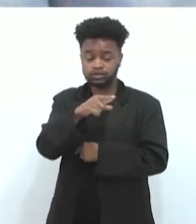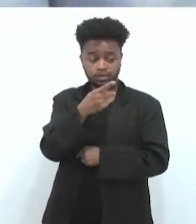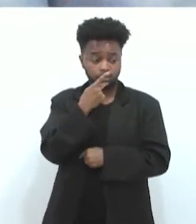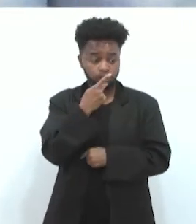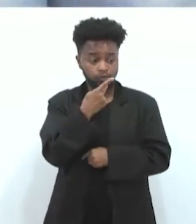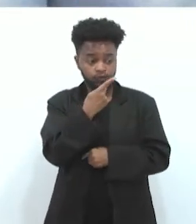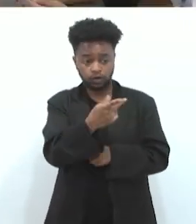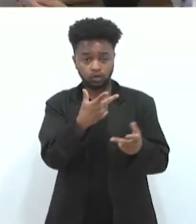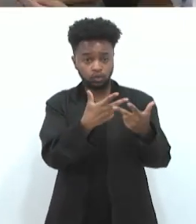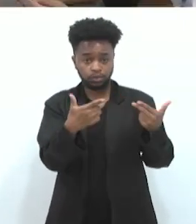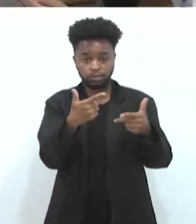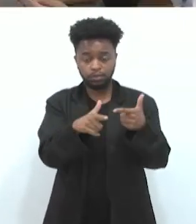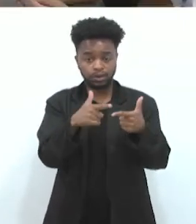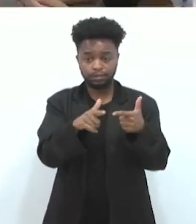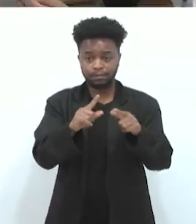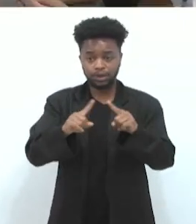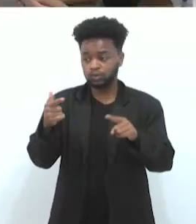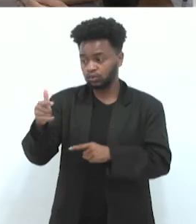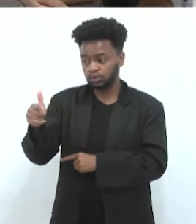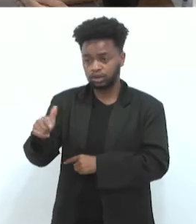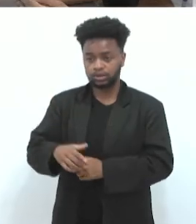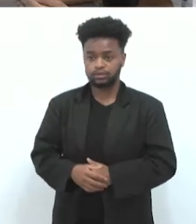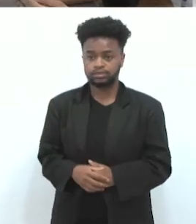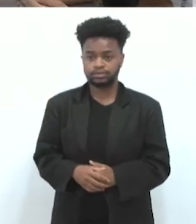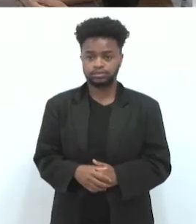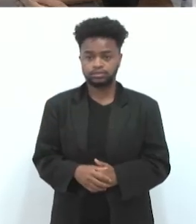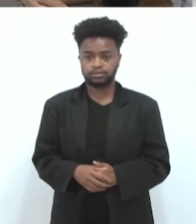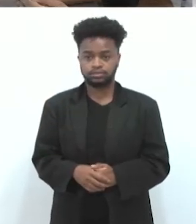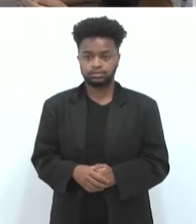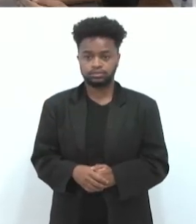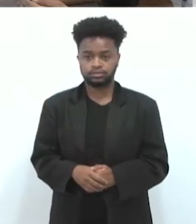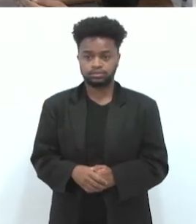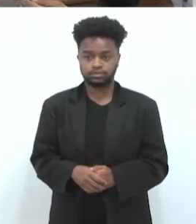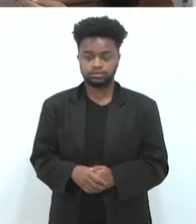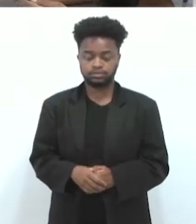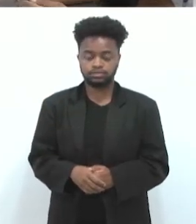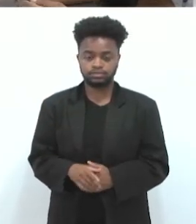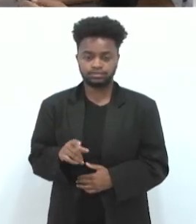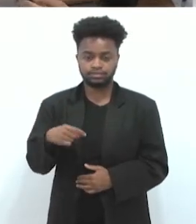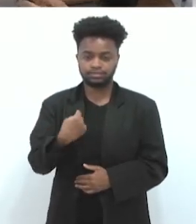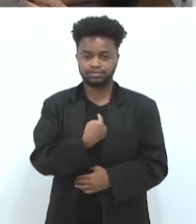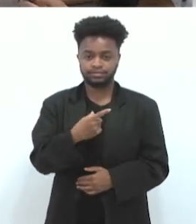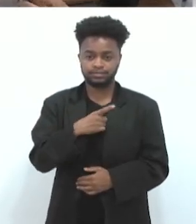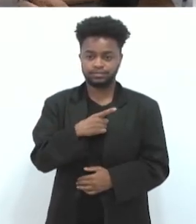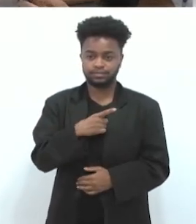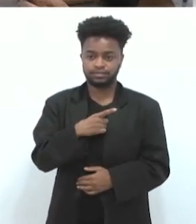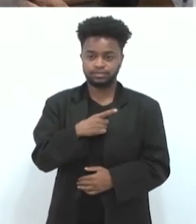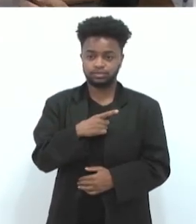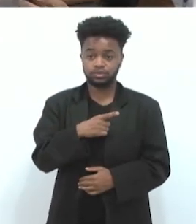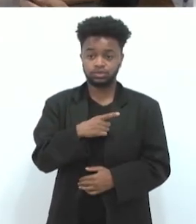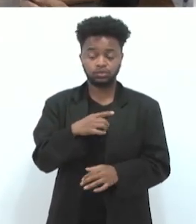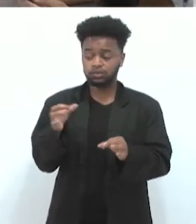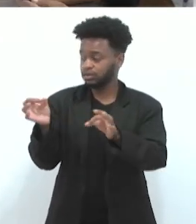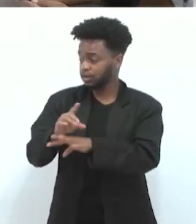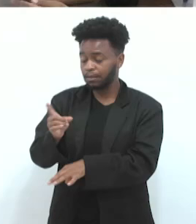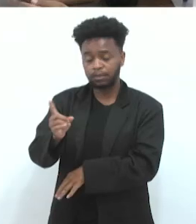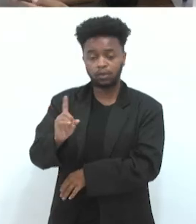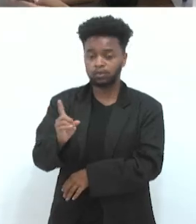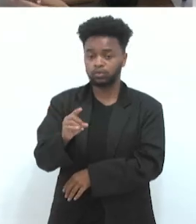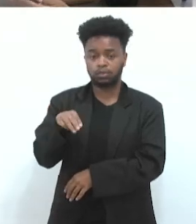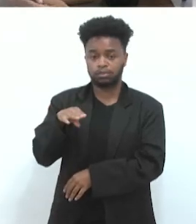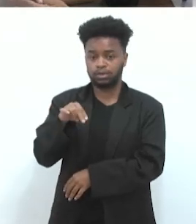existe. Não, então, estou trazendo problema, estou trazendo uma informação. Já tinha superado isso. A gente faz o compromisso seguinte, pega os projetos que sejam... Não está superado, cara. Pelo